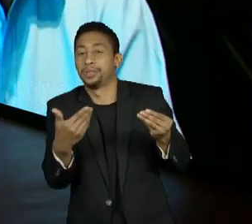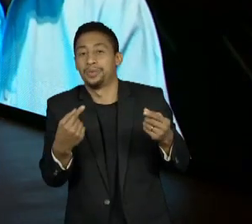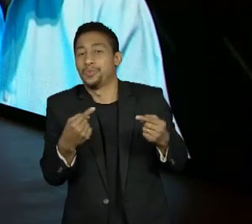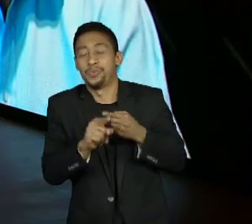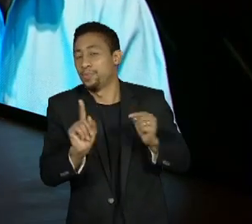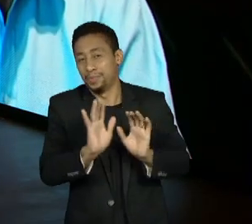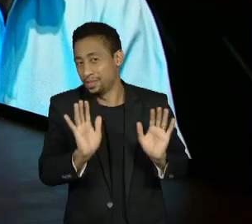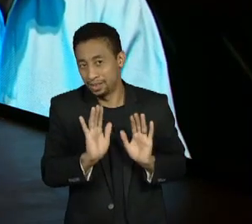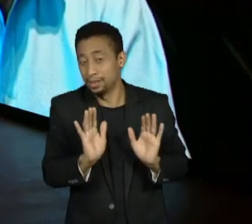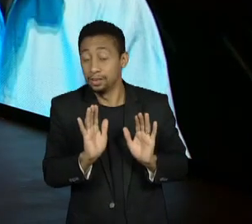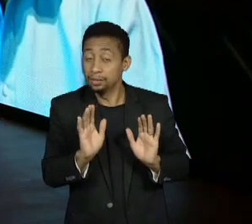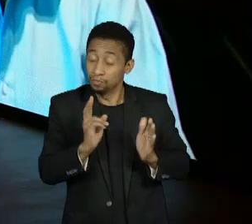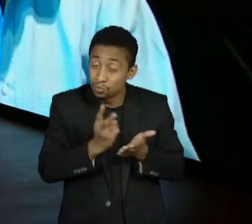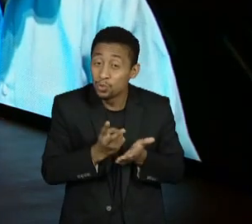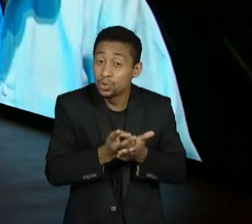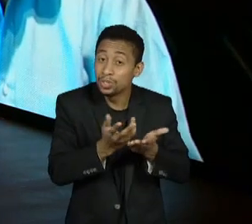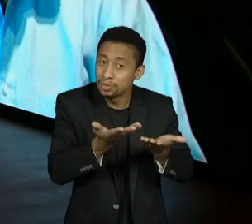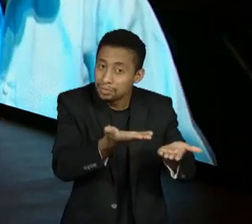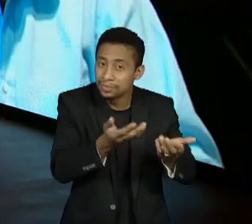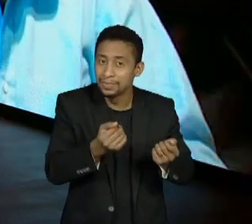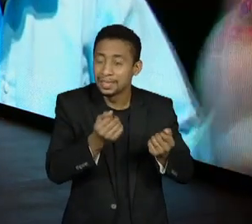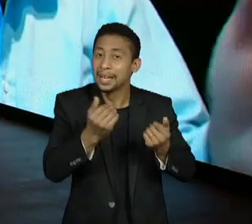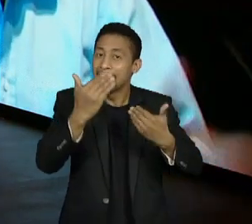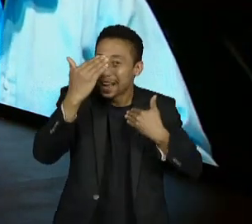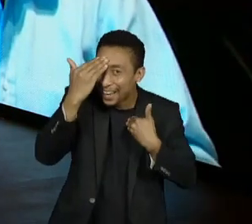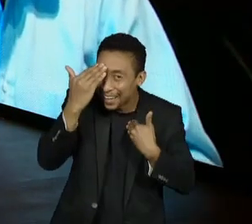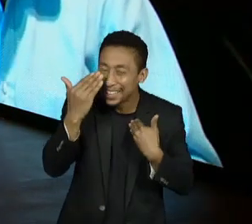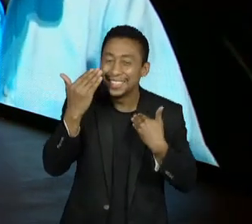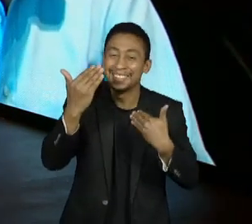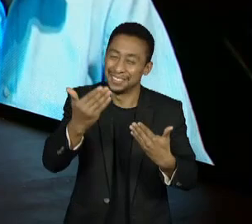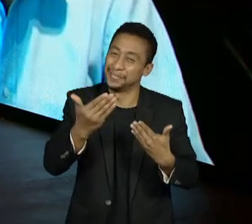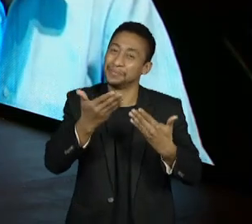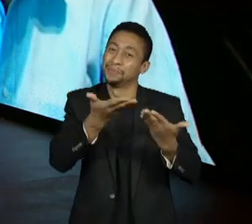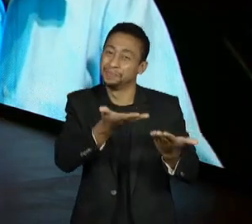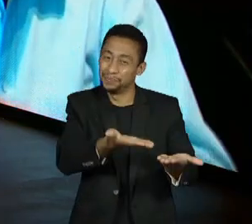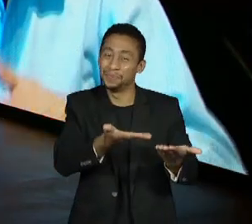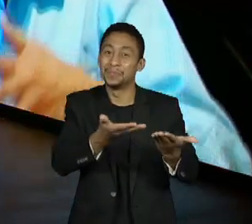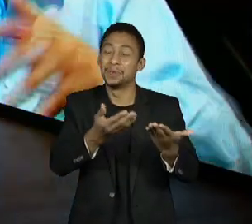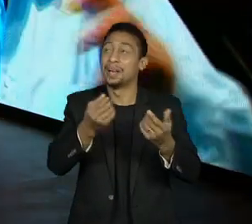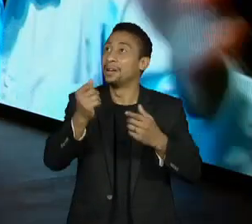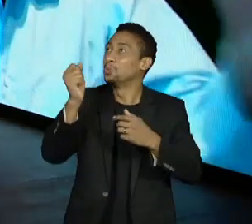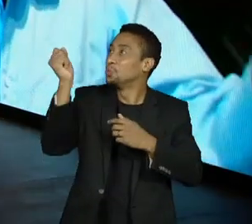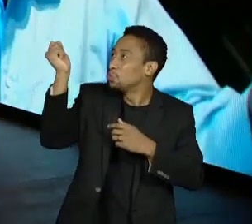Não. Vamos agradecer aos céus pelo sol,